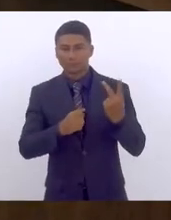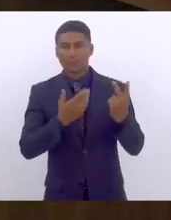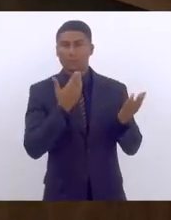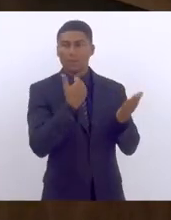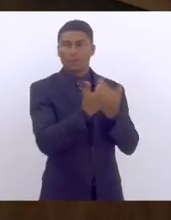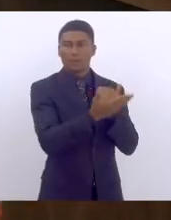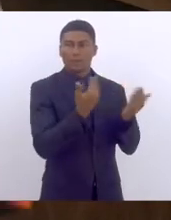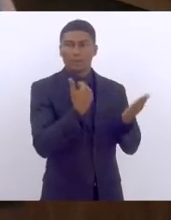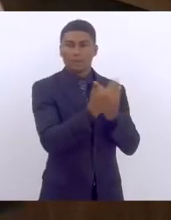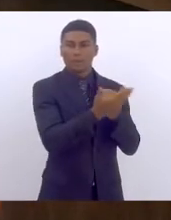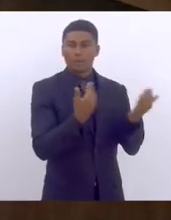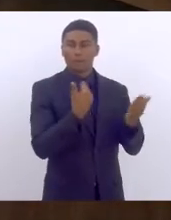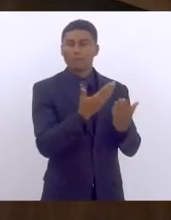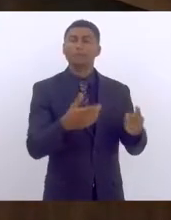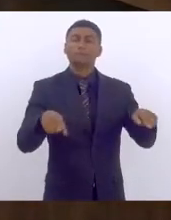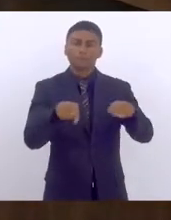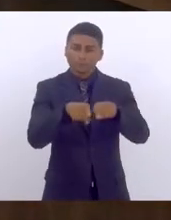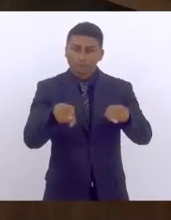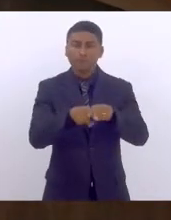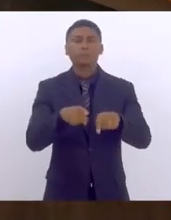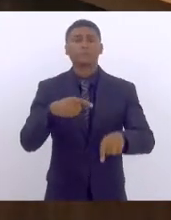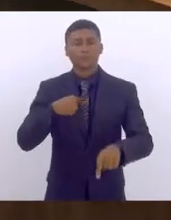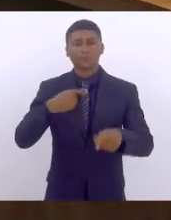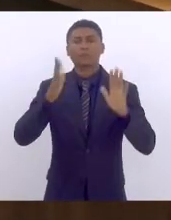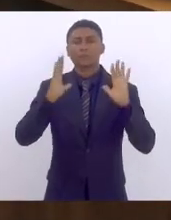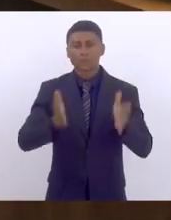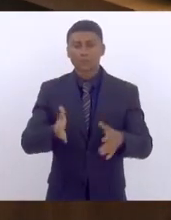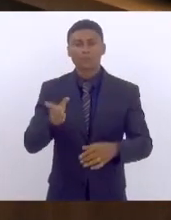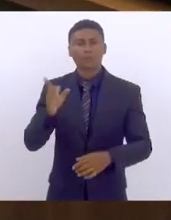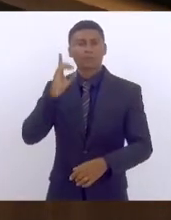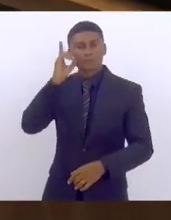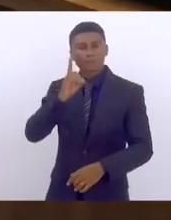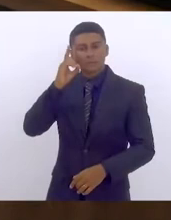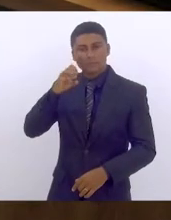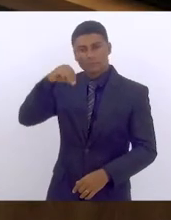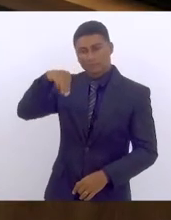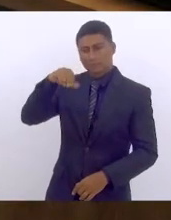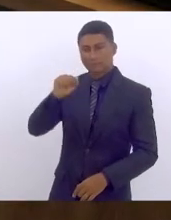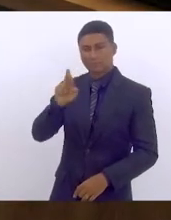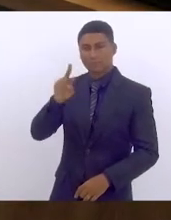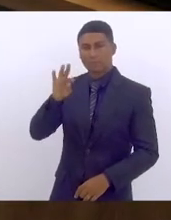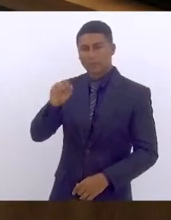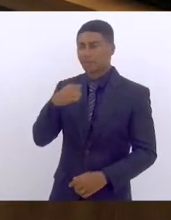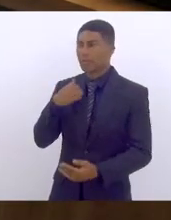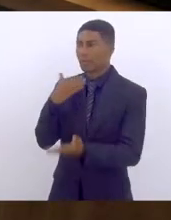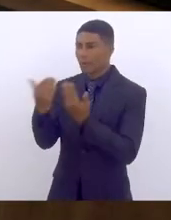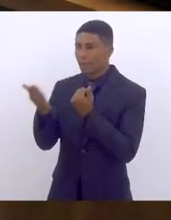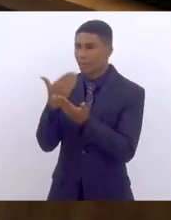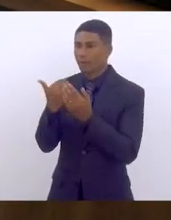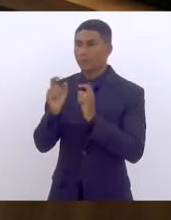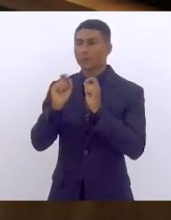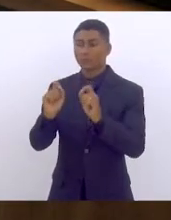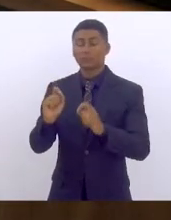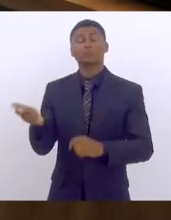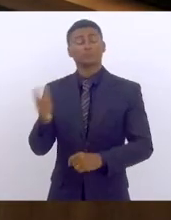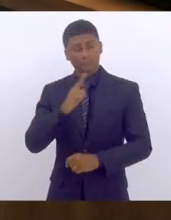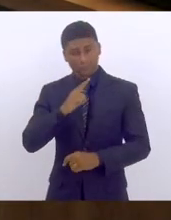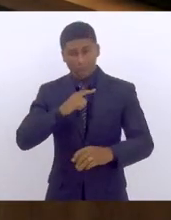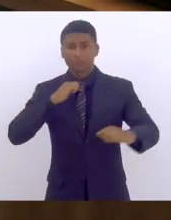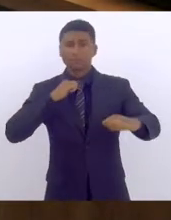e eu também cheguei a mencionar com a deputada Marta Rocha, né, o número... Há já uma grande